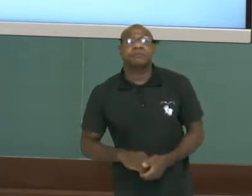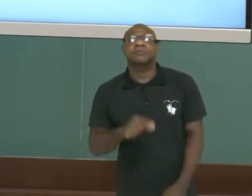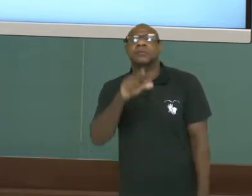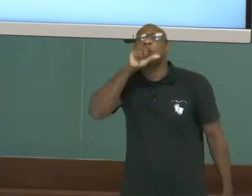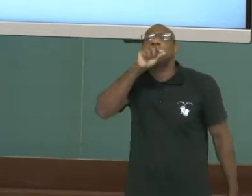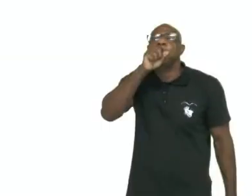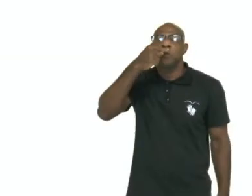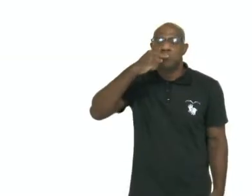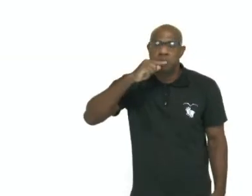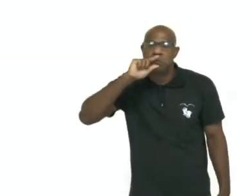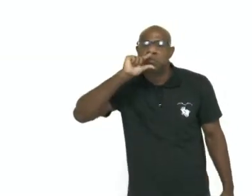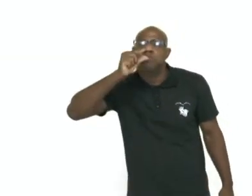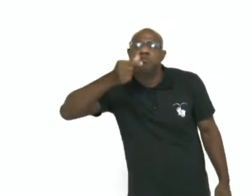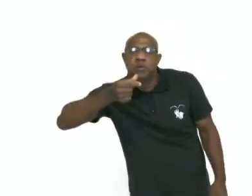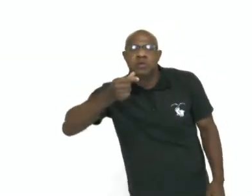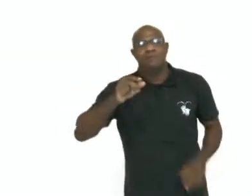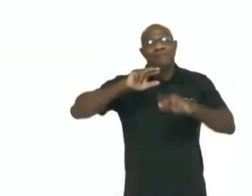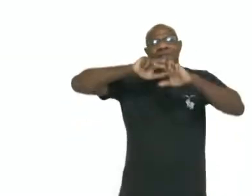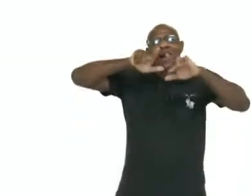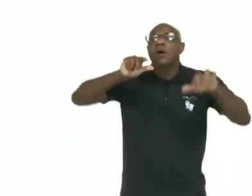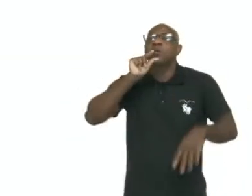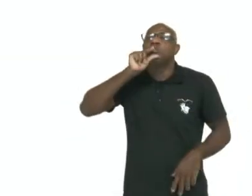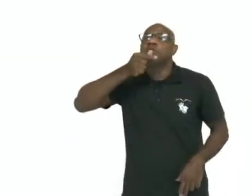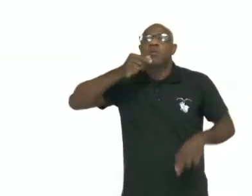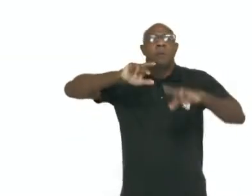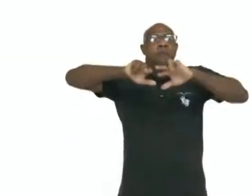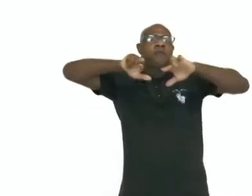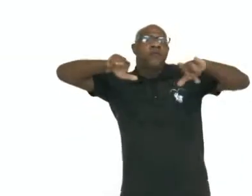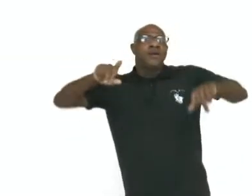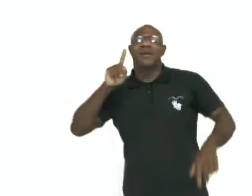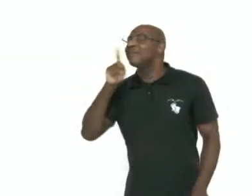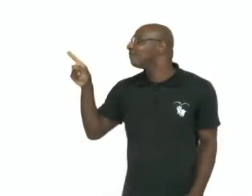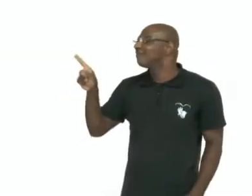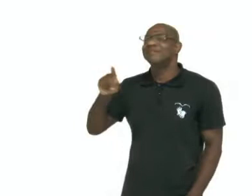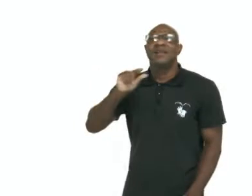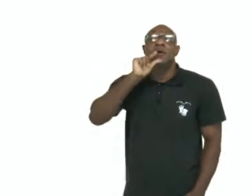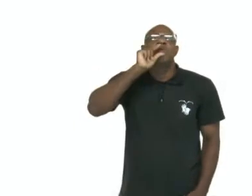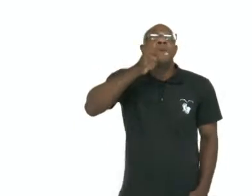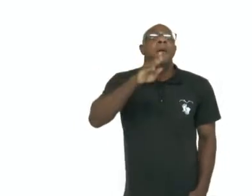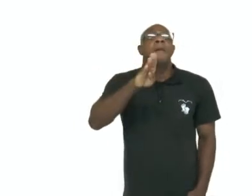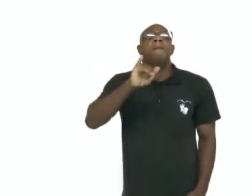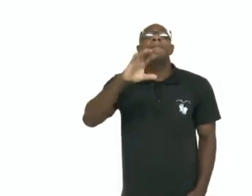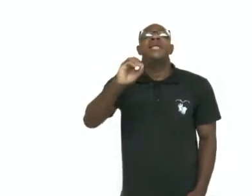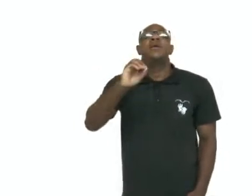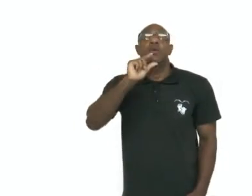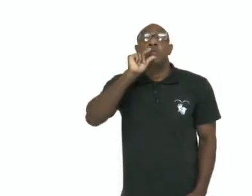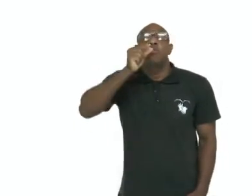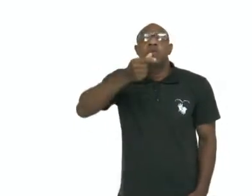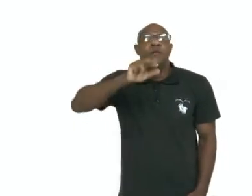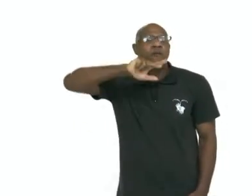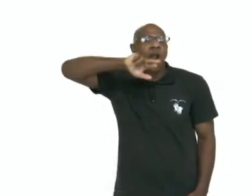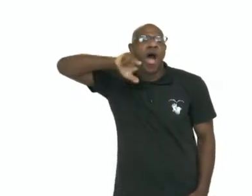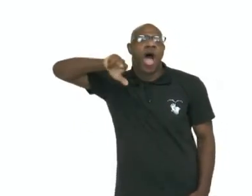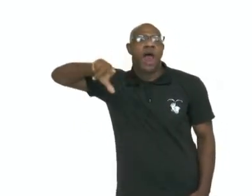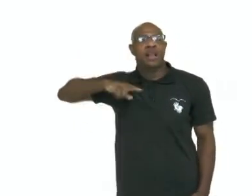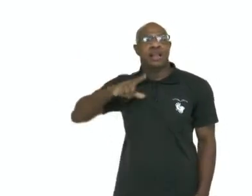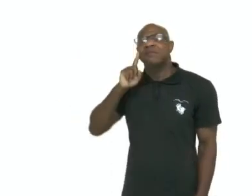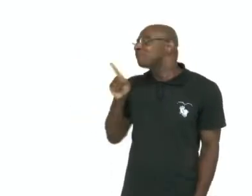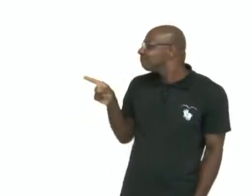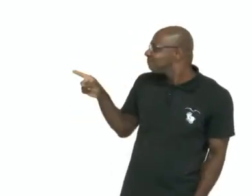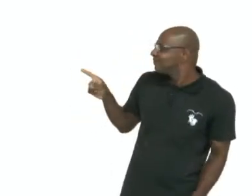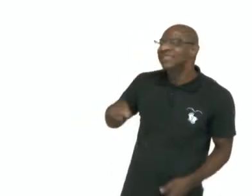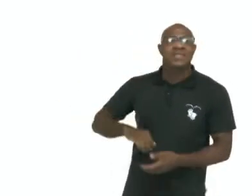olha aqui. Viu quantos bicos diferentes? Olha que nós vamos ter uma surpresa daqui a pouco.